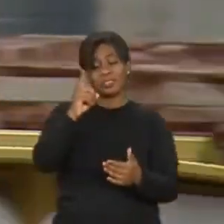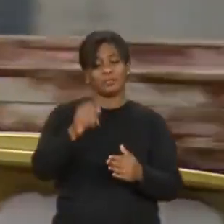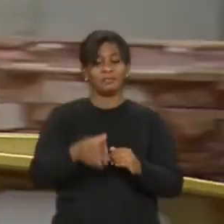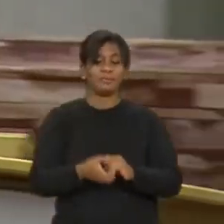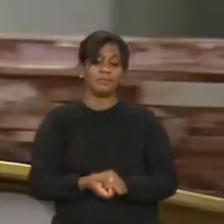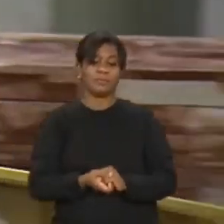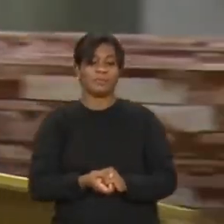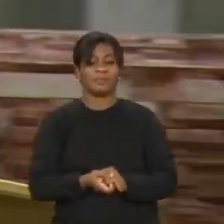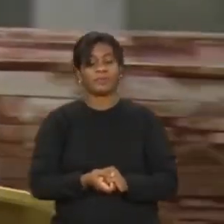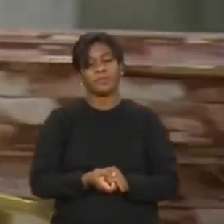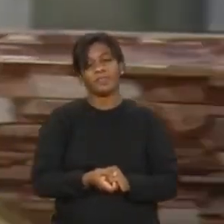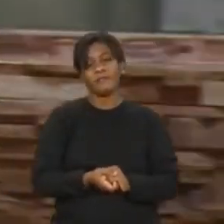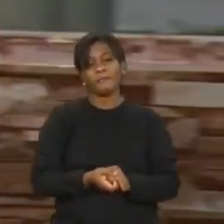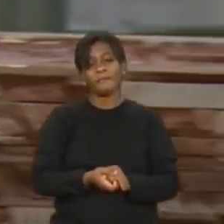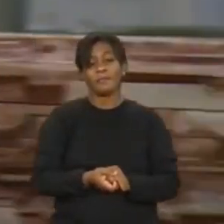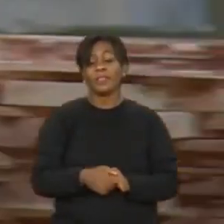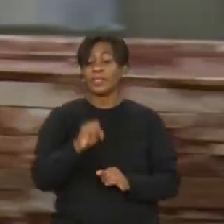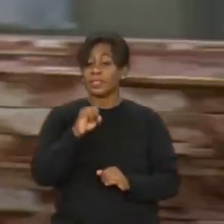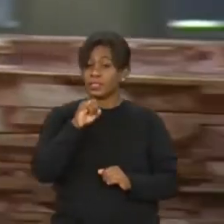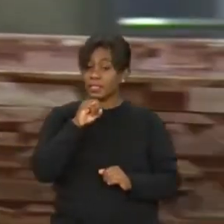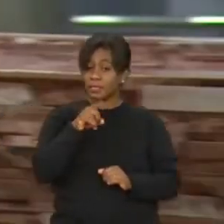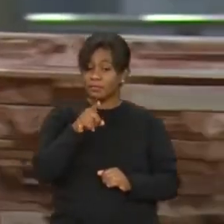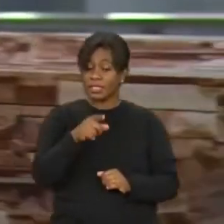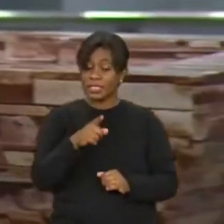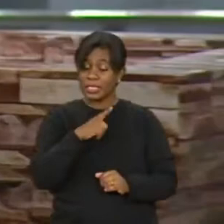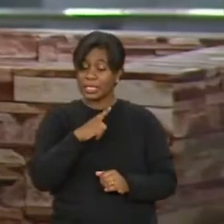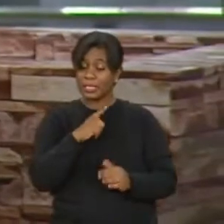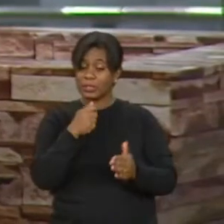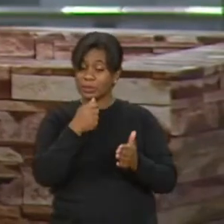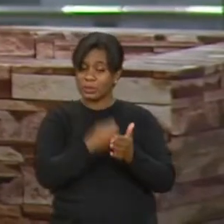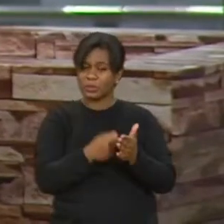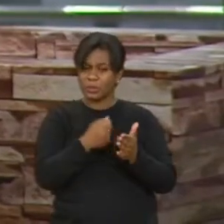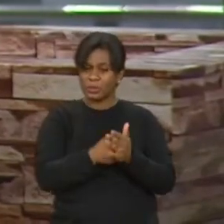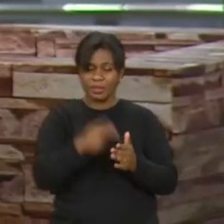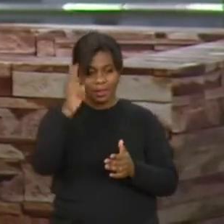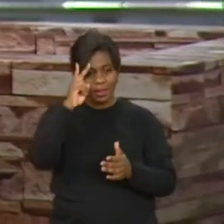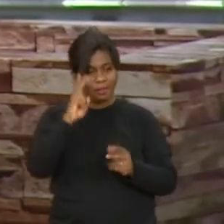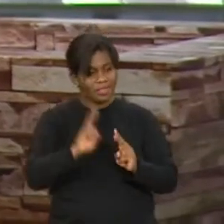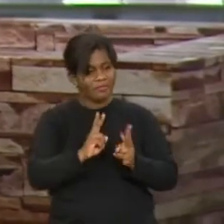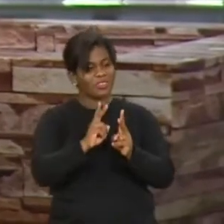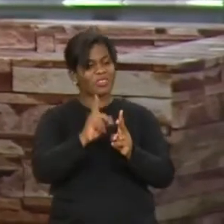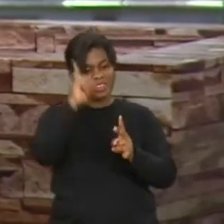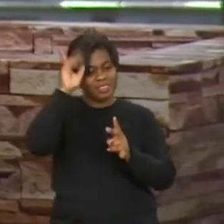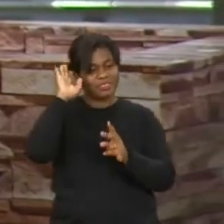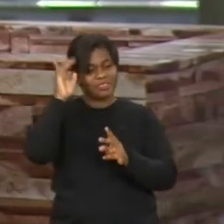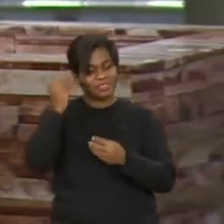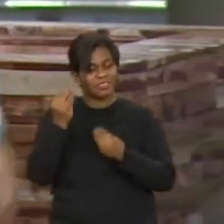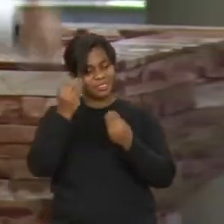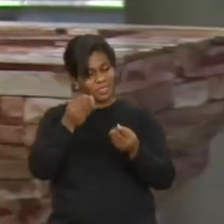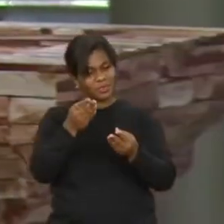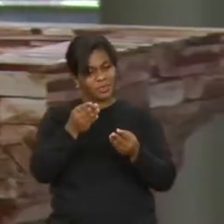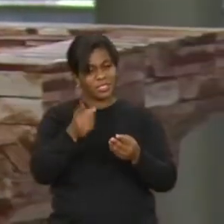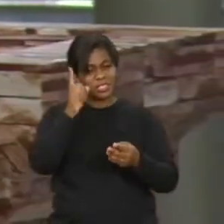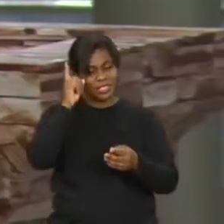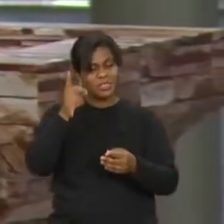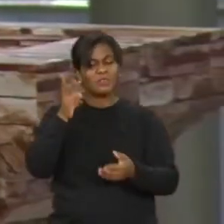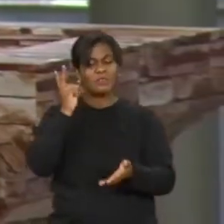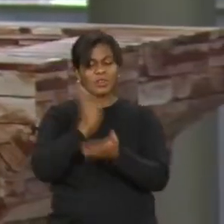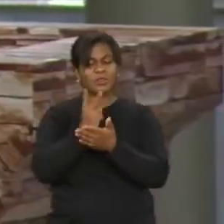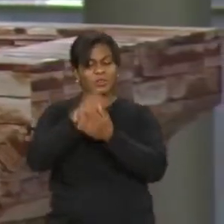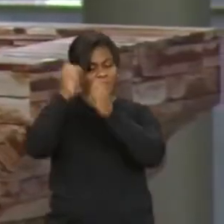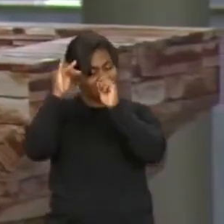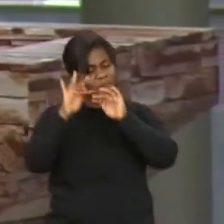porventura você está passando uma luta, lembre das vitórias que você já teve. E esse Deus vai continuar te